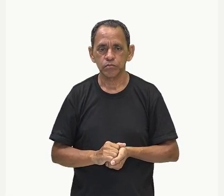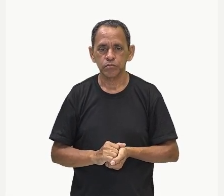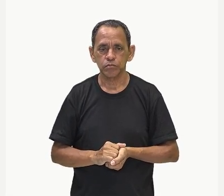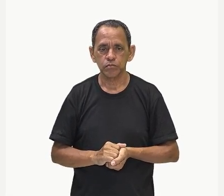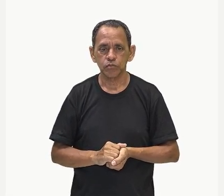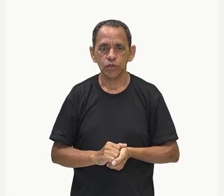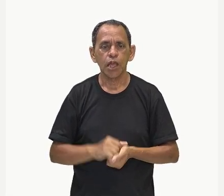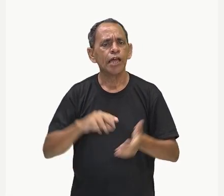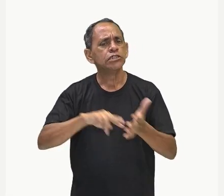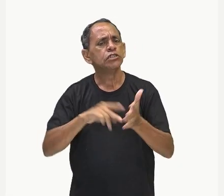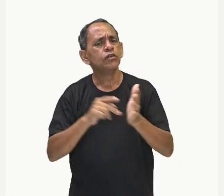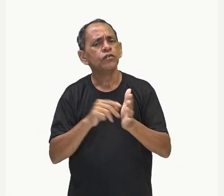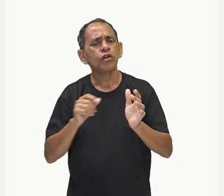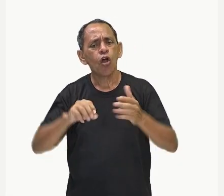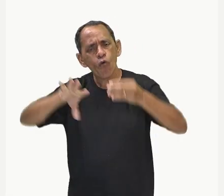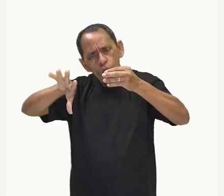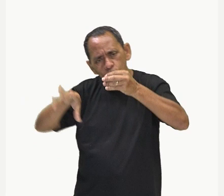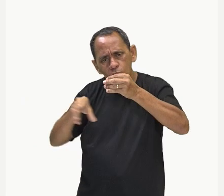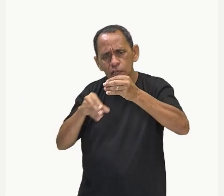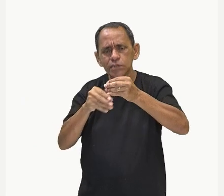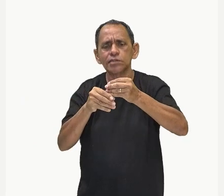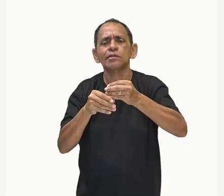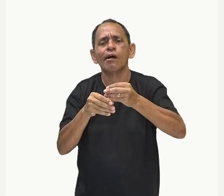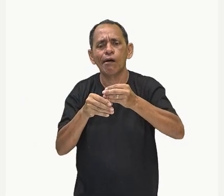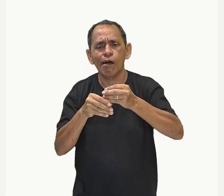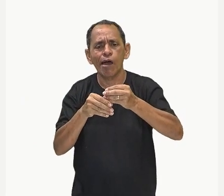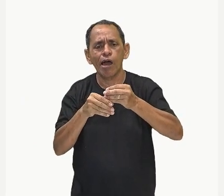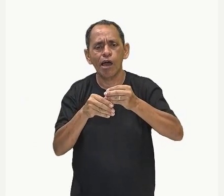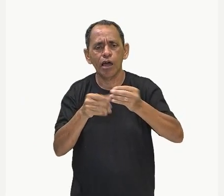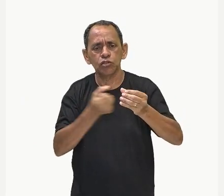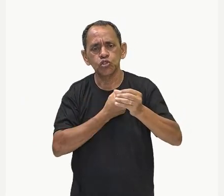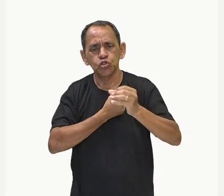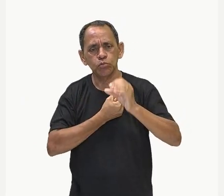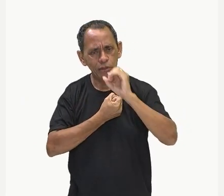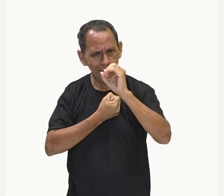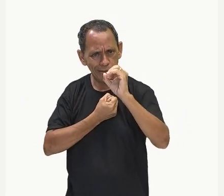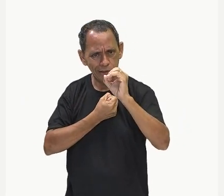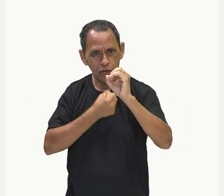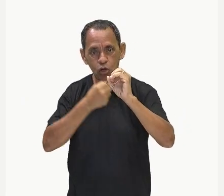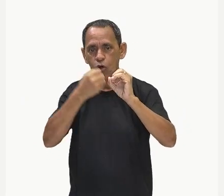que eu vou acrescentar 4 zeros no meu denominador.